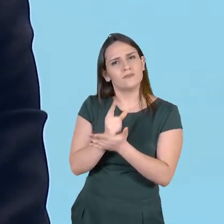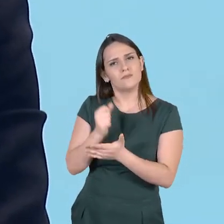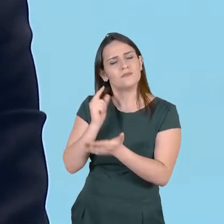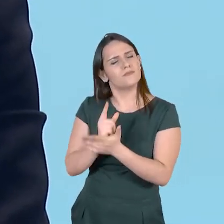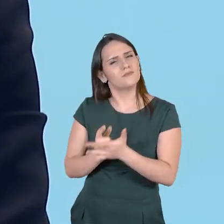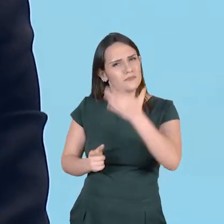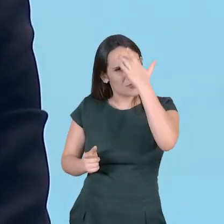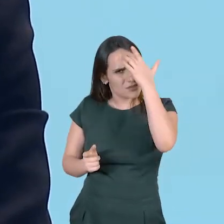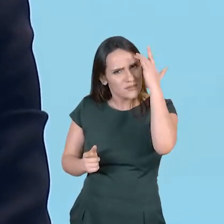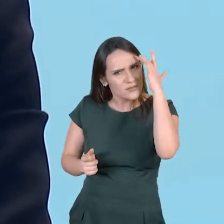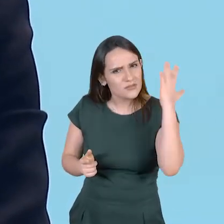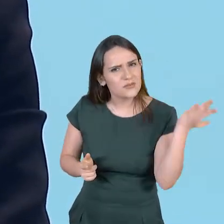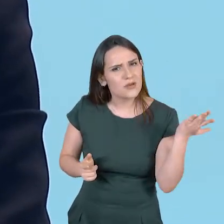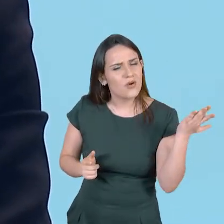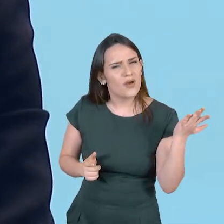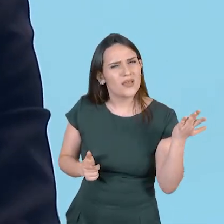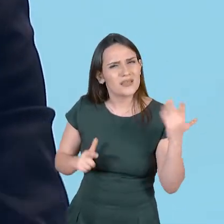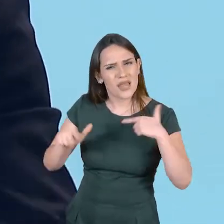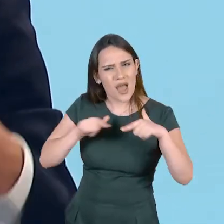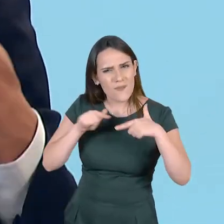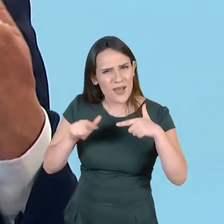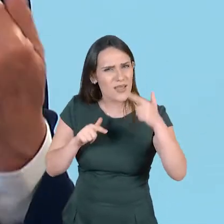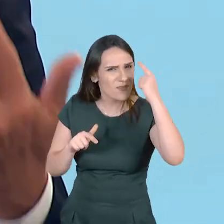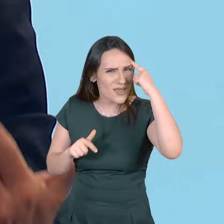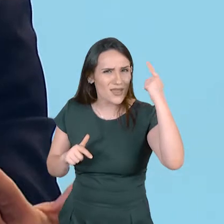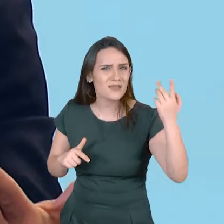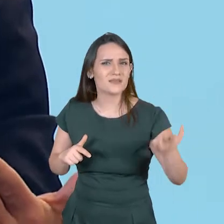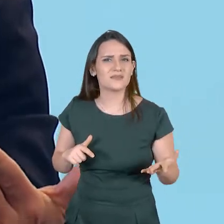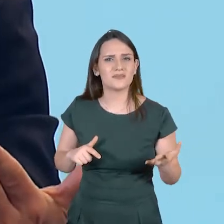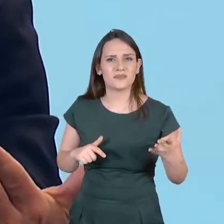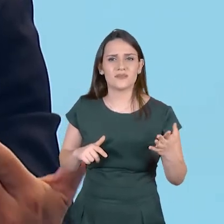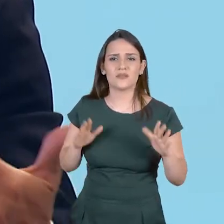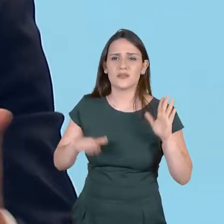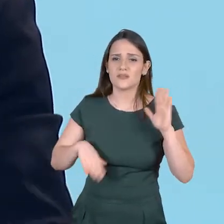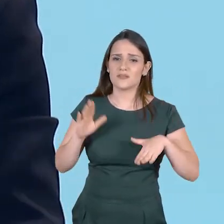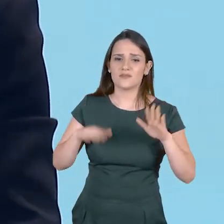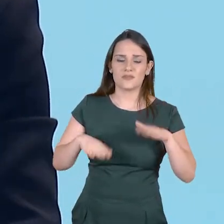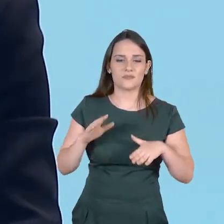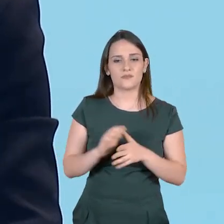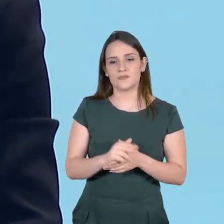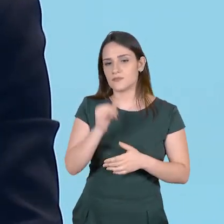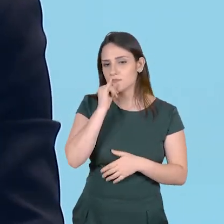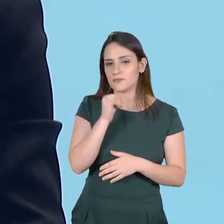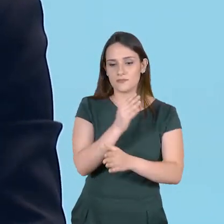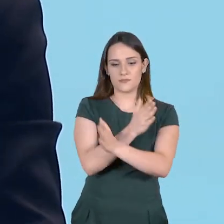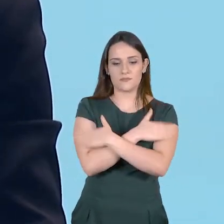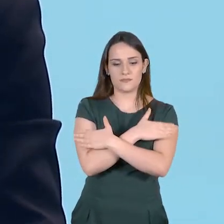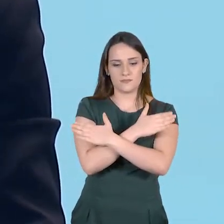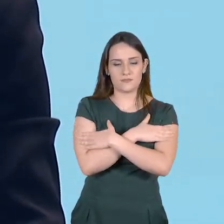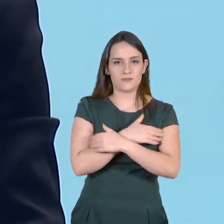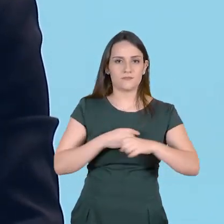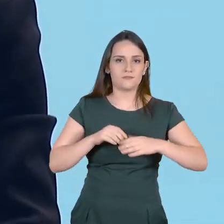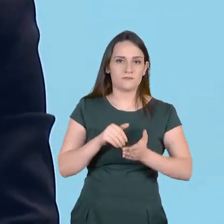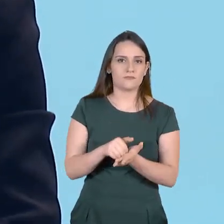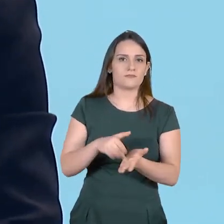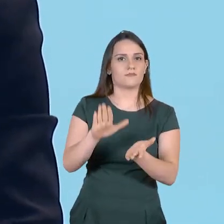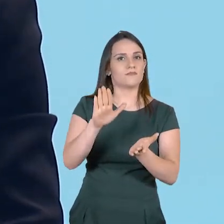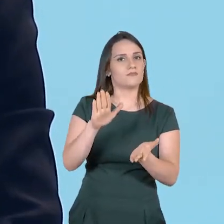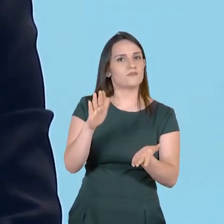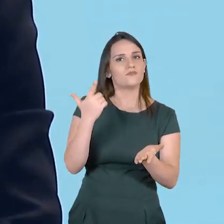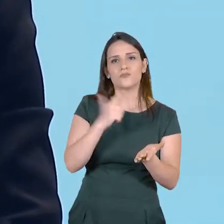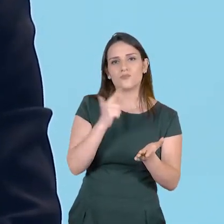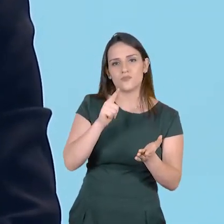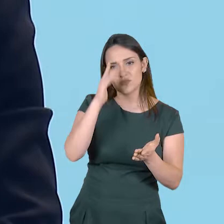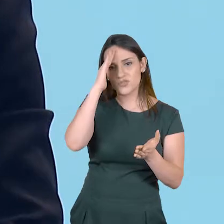trabalhador que muitas vezes é demitido do trabalho, ele não tem uma contribuição contínua. Né?